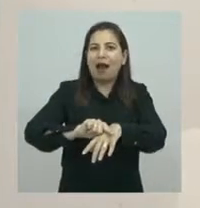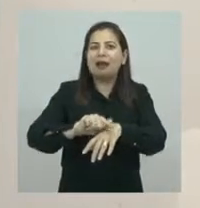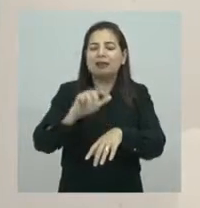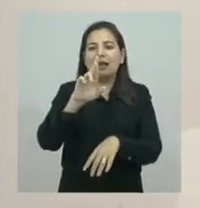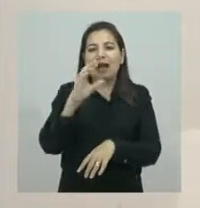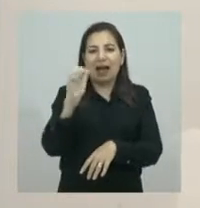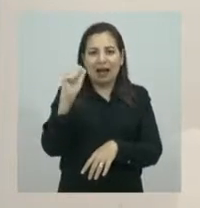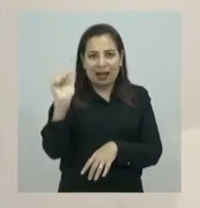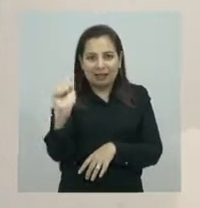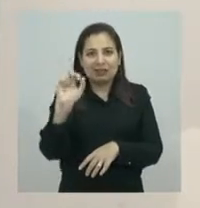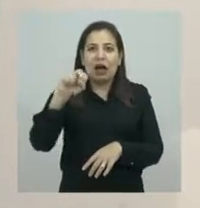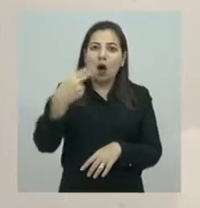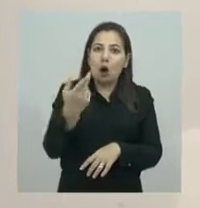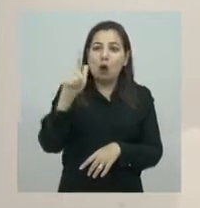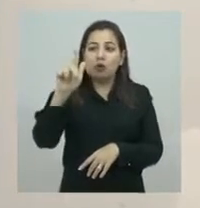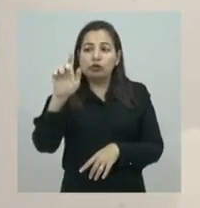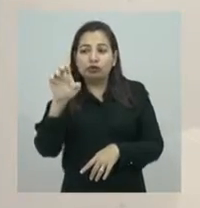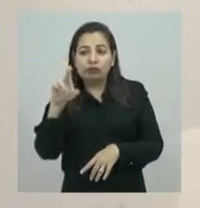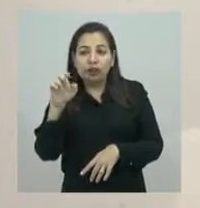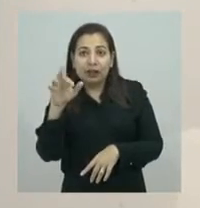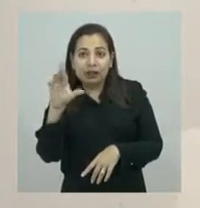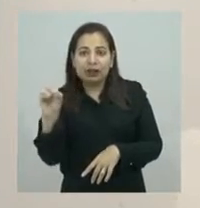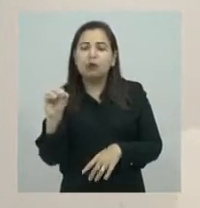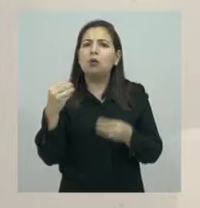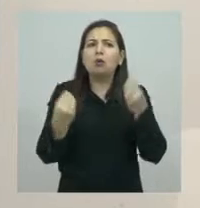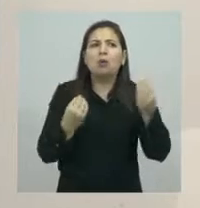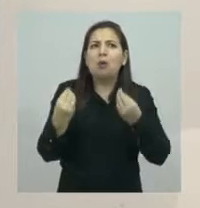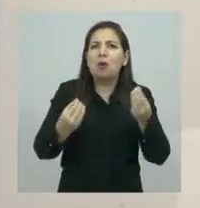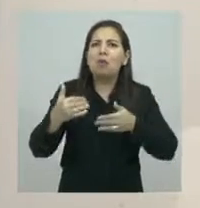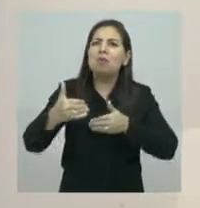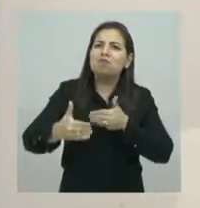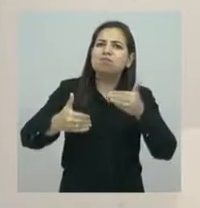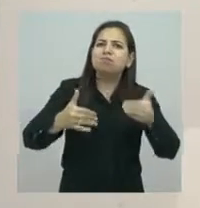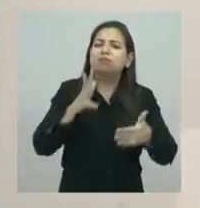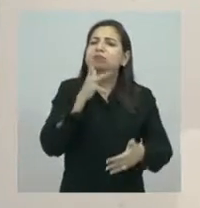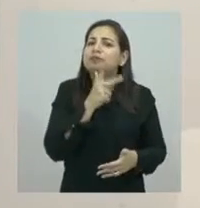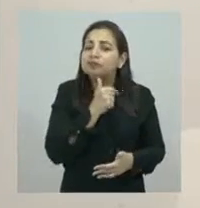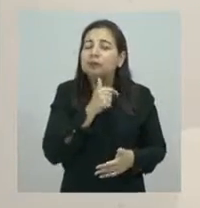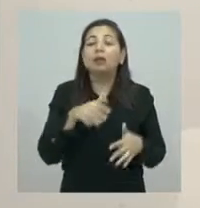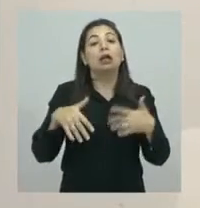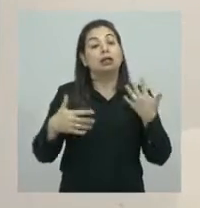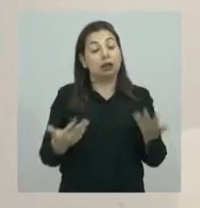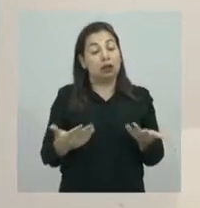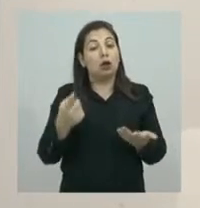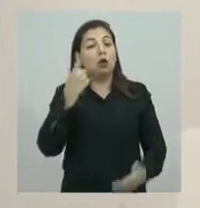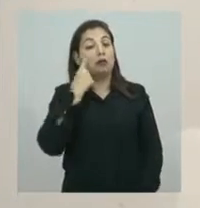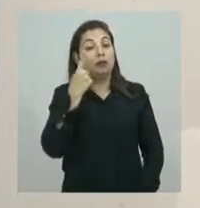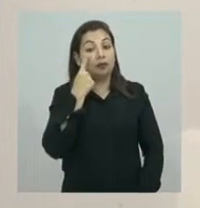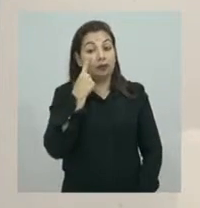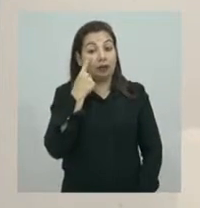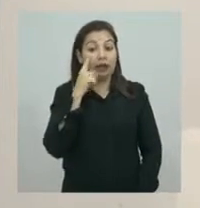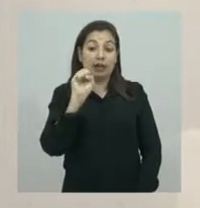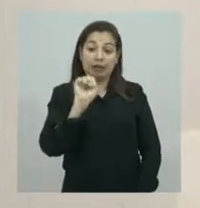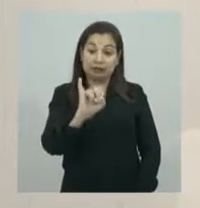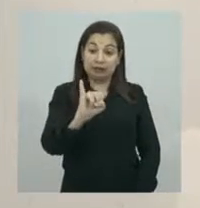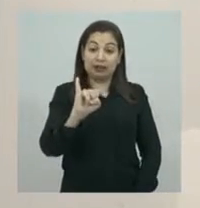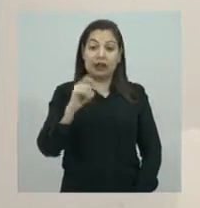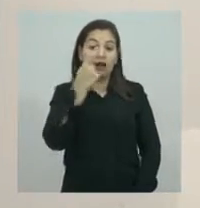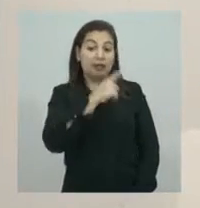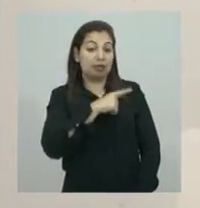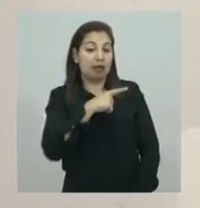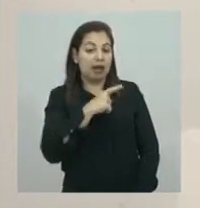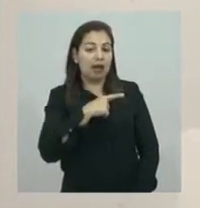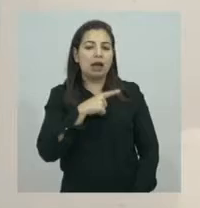primeiramente, que o gestor maior tenha uma sensibilidade para essa questão. Então, se o gestor maior não tiver sensibilidade, não tiver